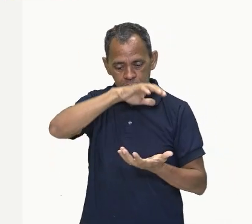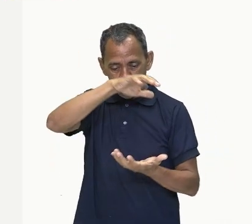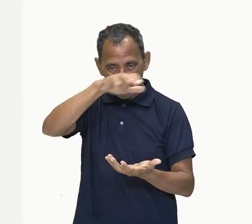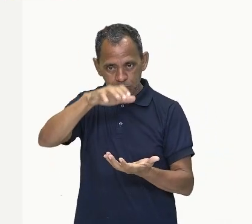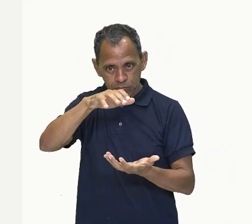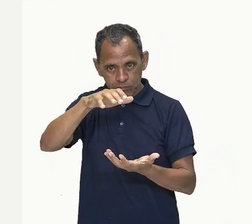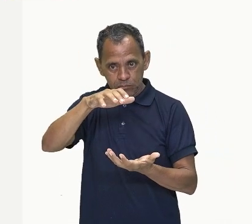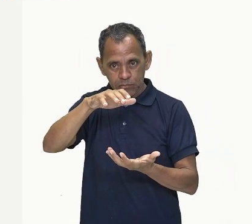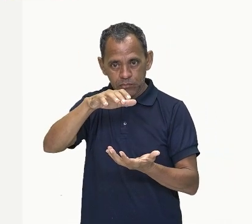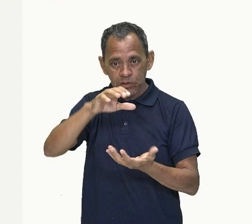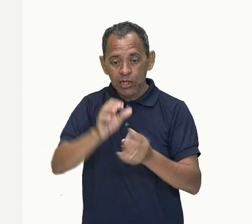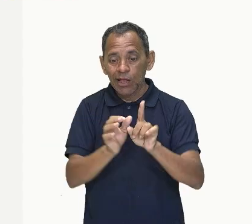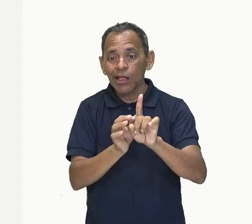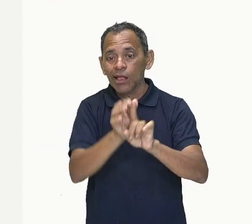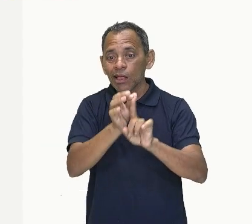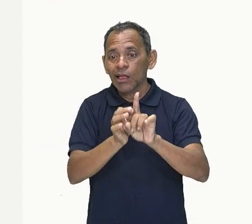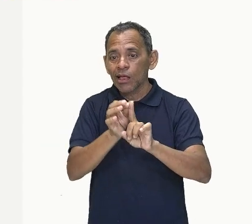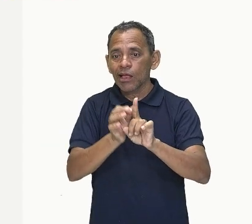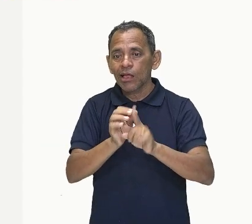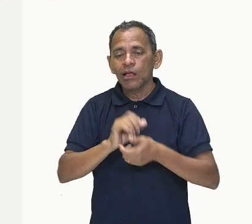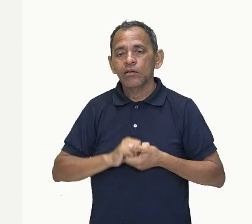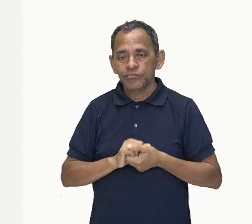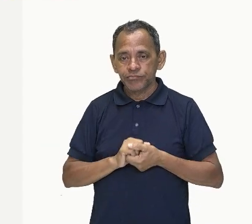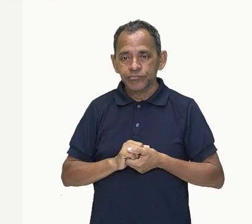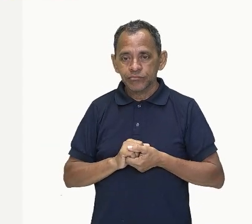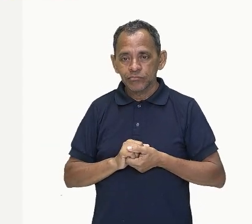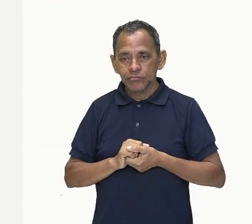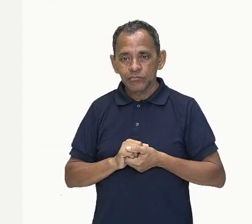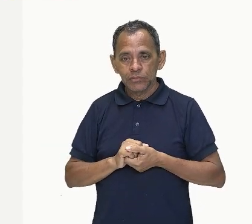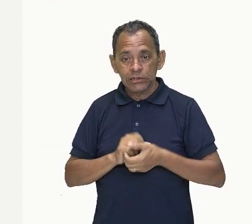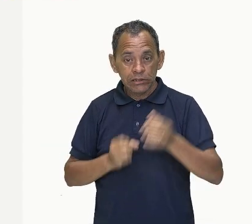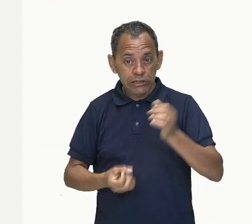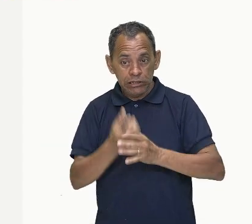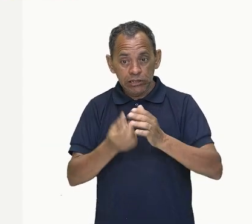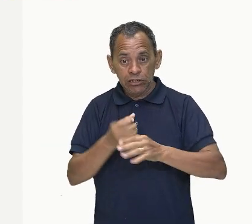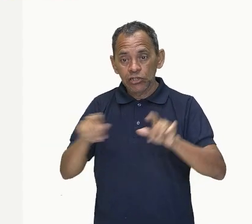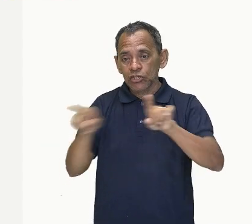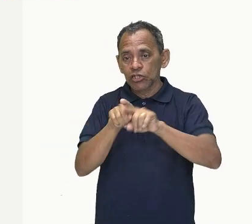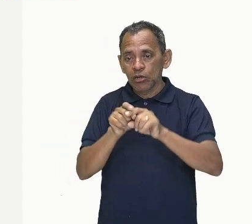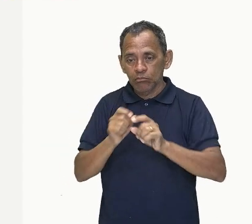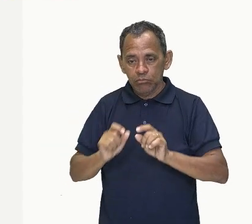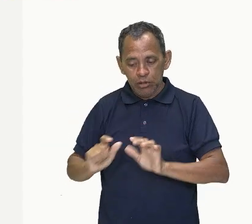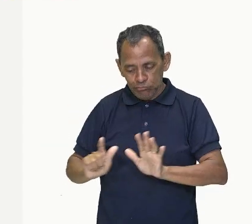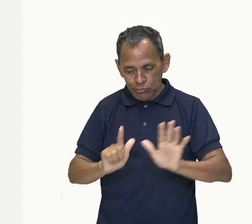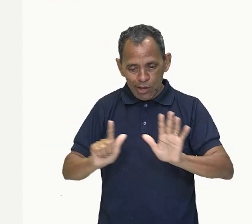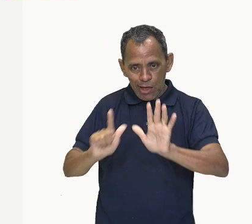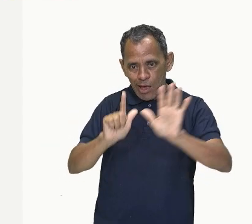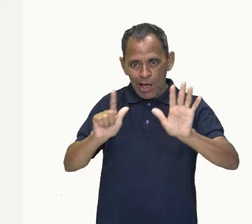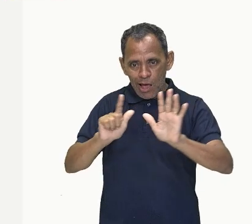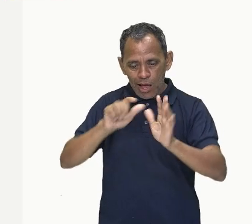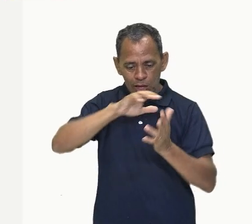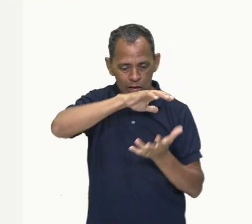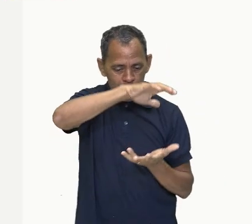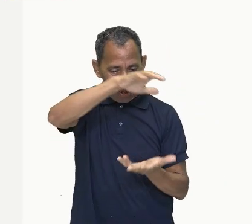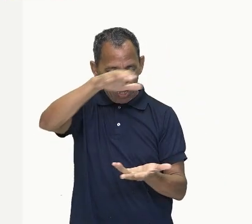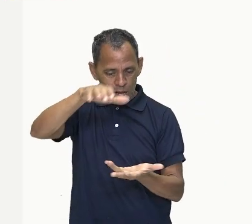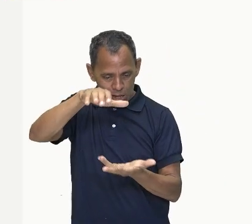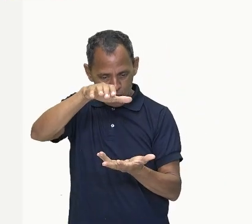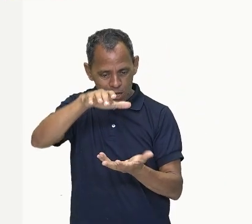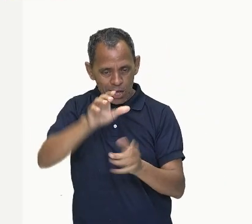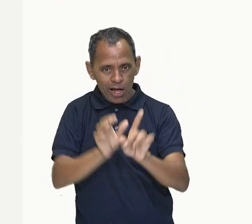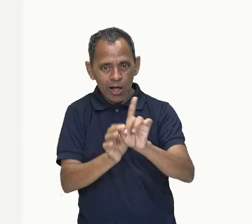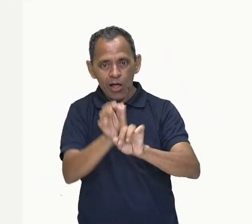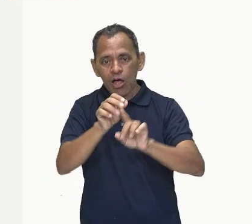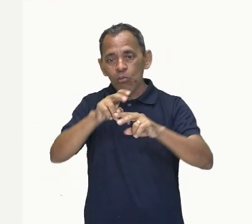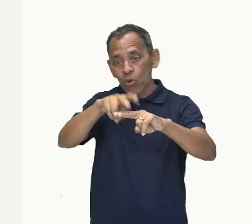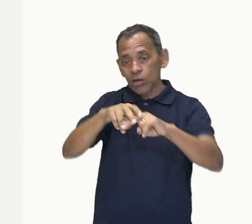mudanças climáticas, são a emissão ali dos gases do efeito estufa pela atividade humana. Falando em